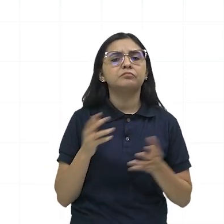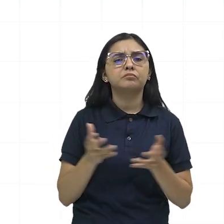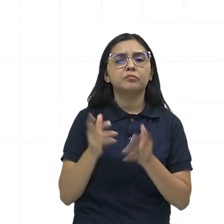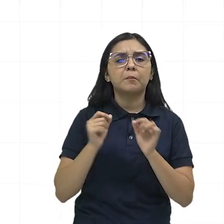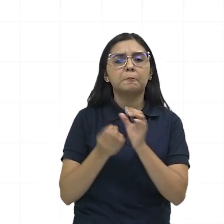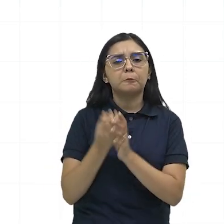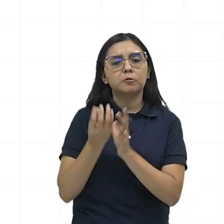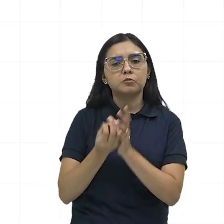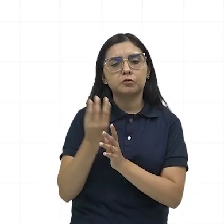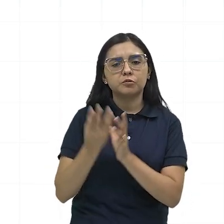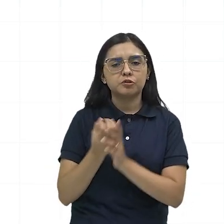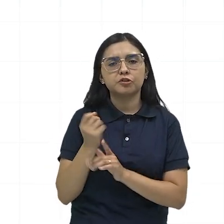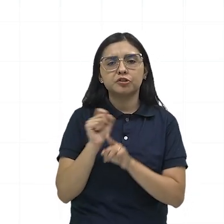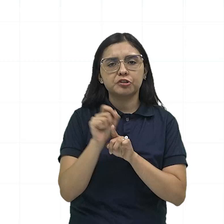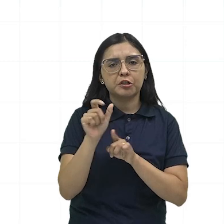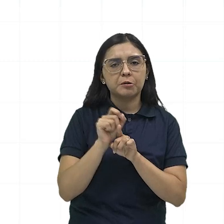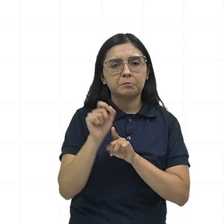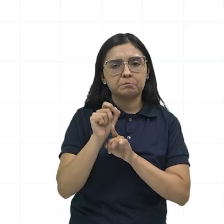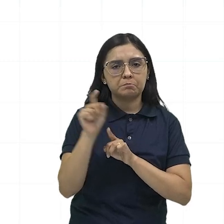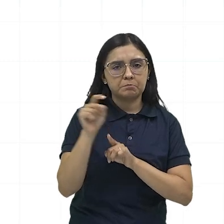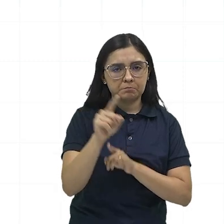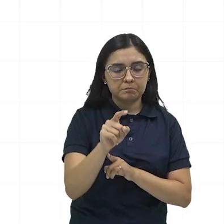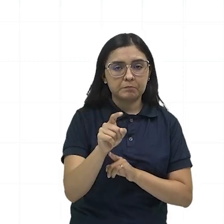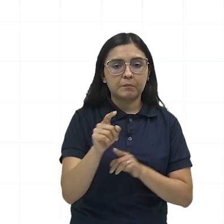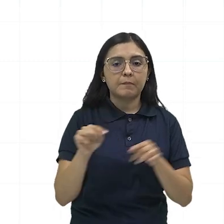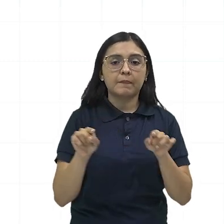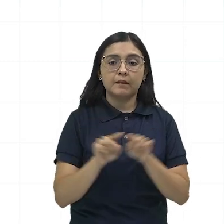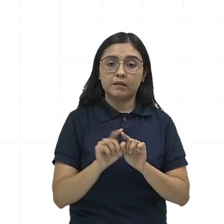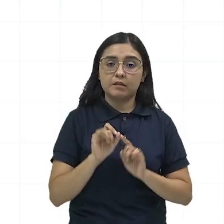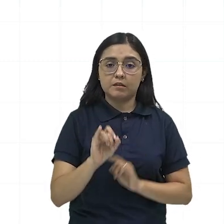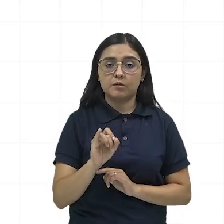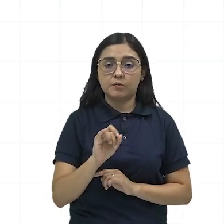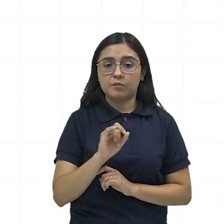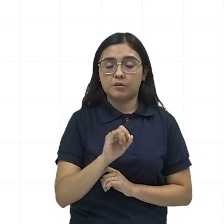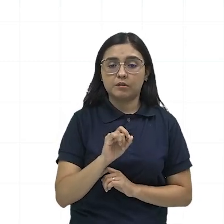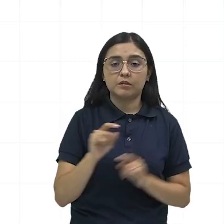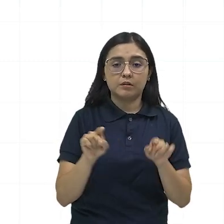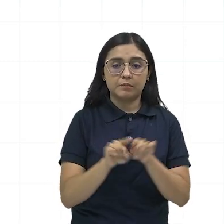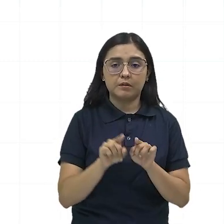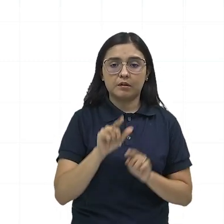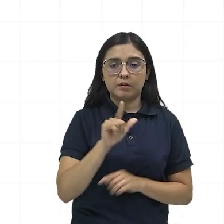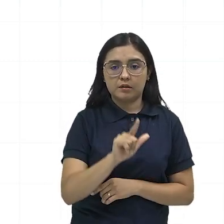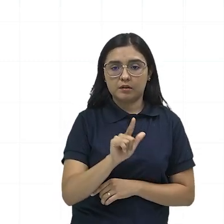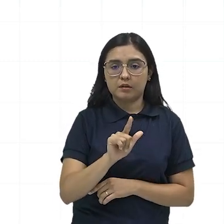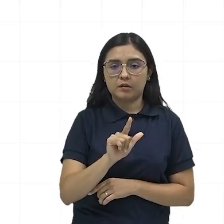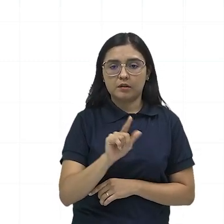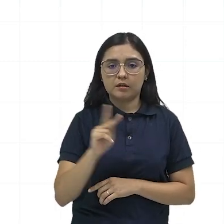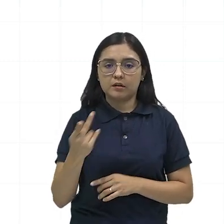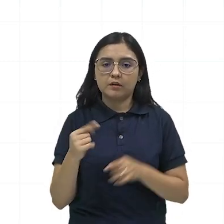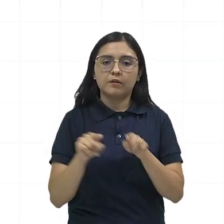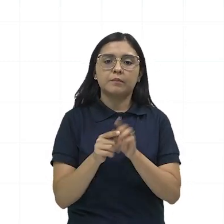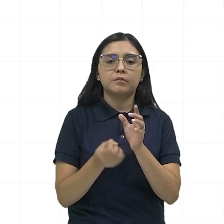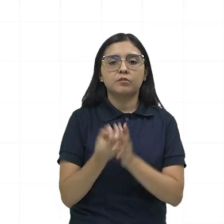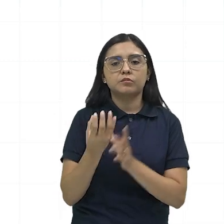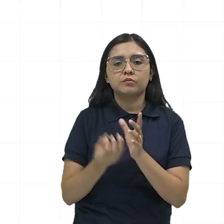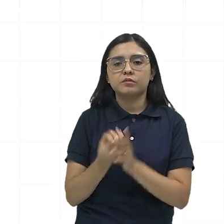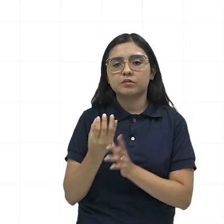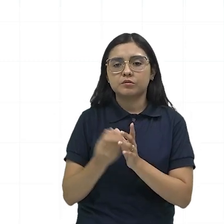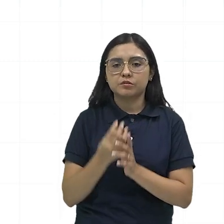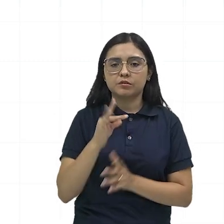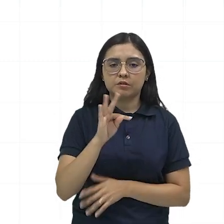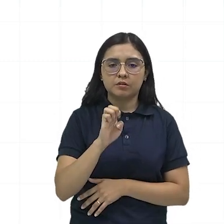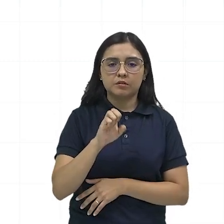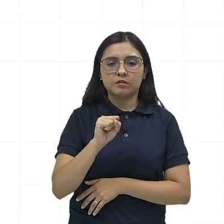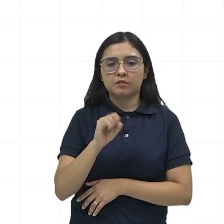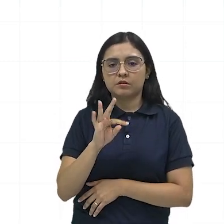a produção de espermatozoides e o LH vai estimular a secreção da testosterona. Então perceba que são